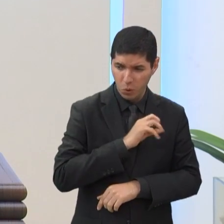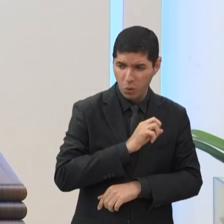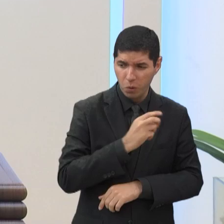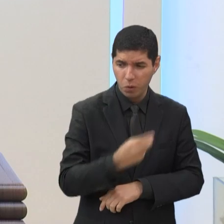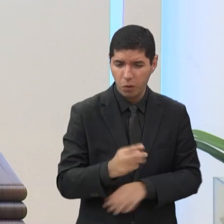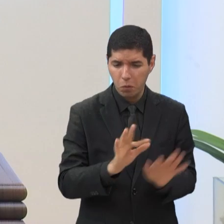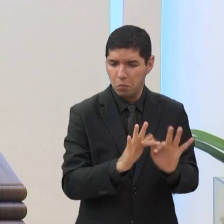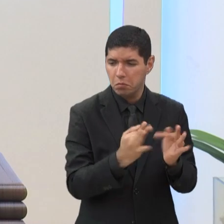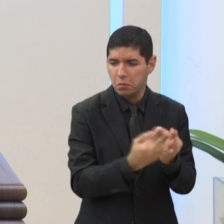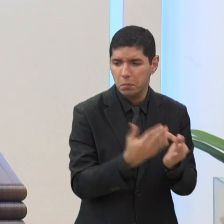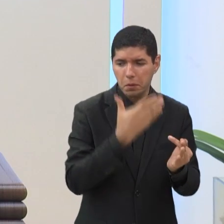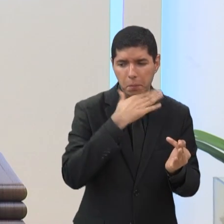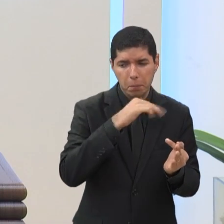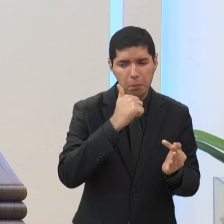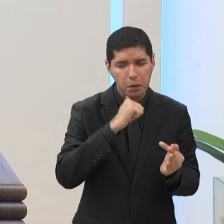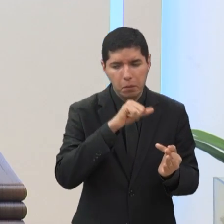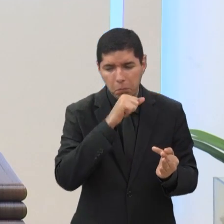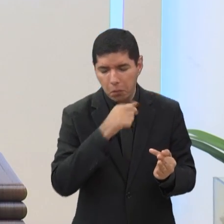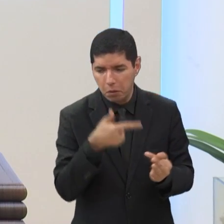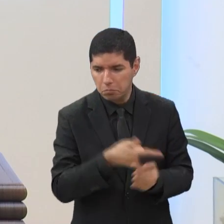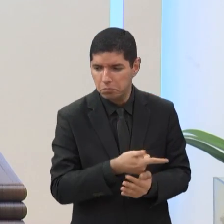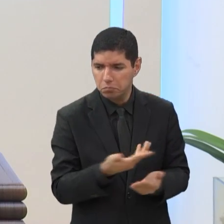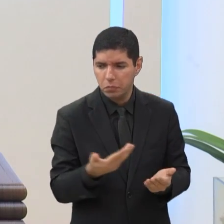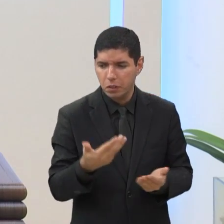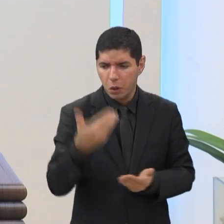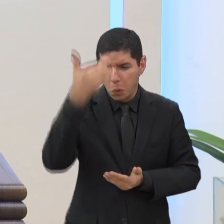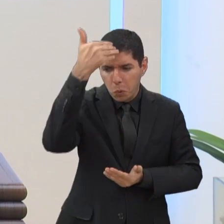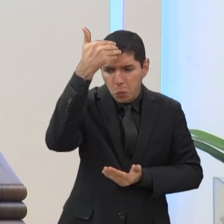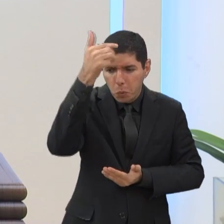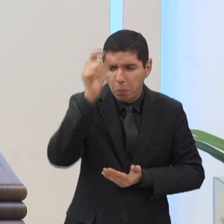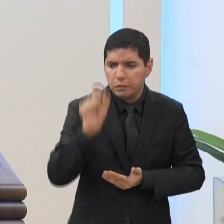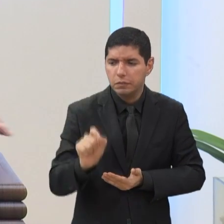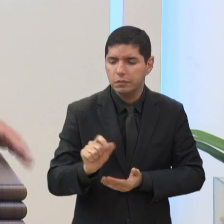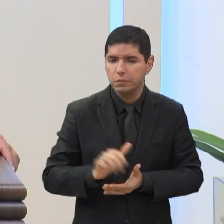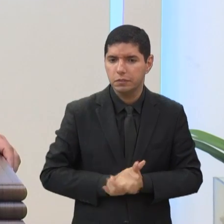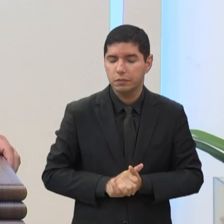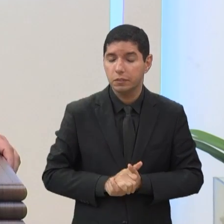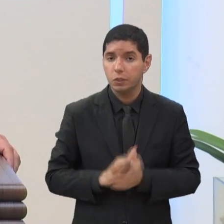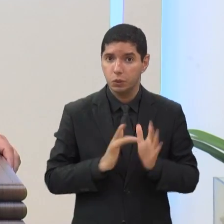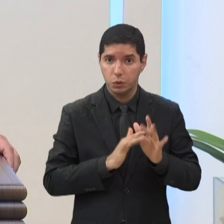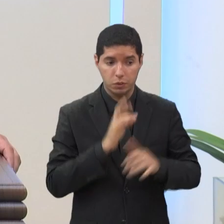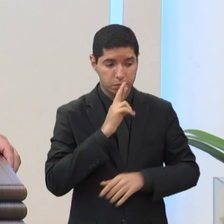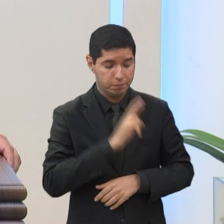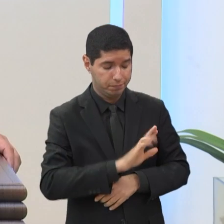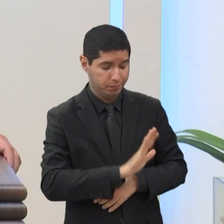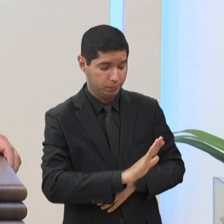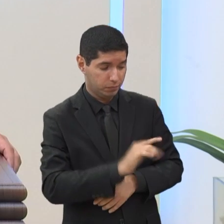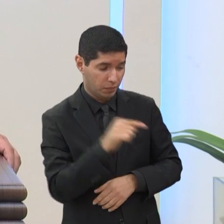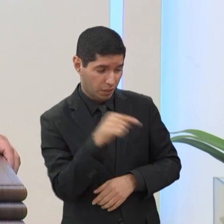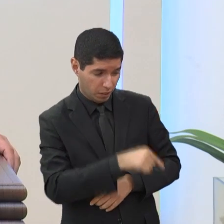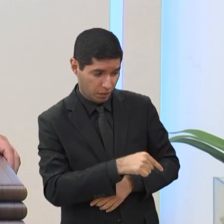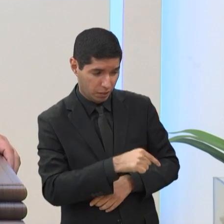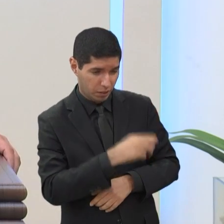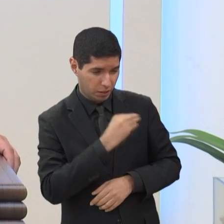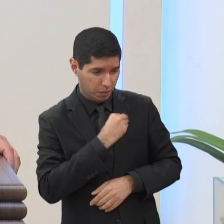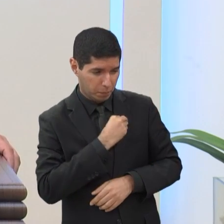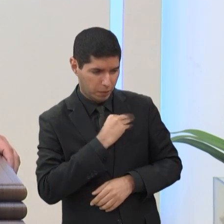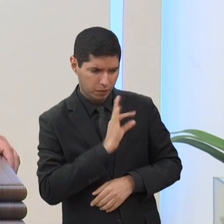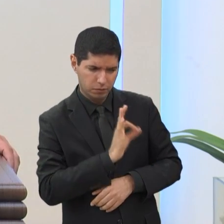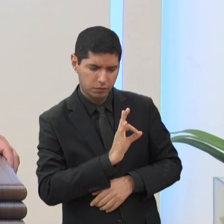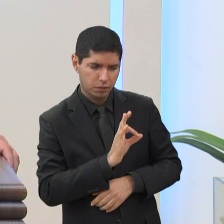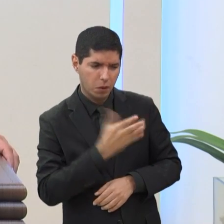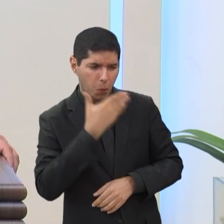seus pais, para que nascesse cego? Jesus respondeu: Nem ele pecou, nem seus